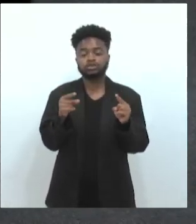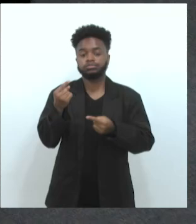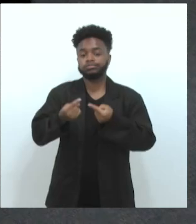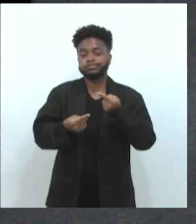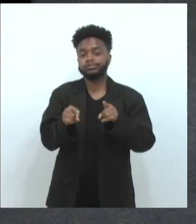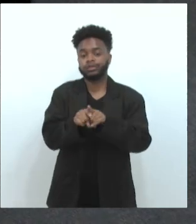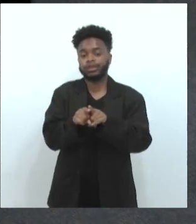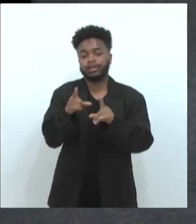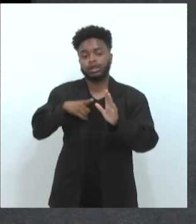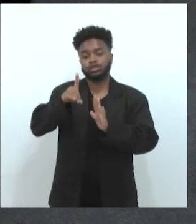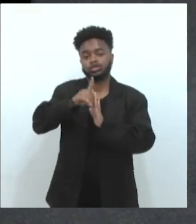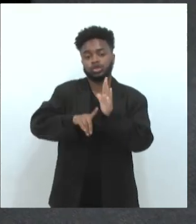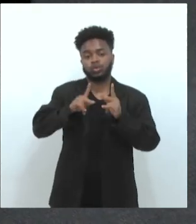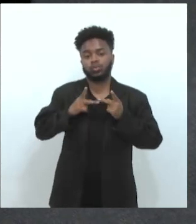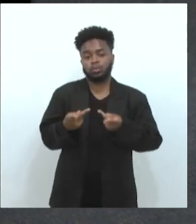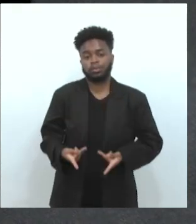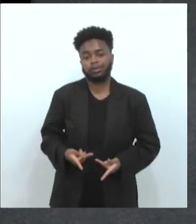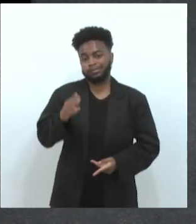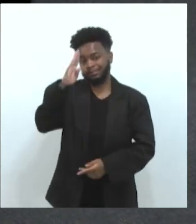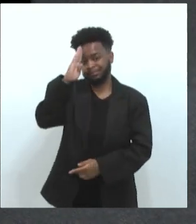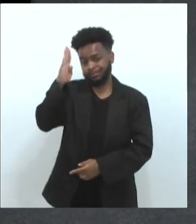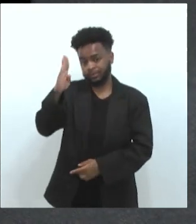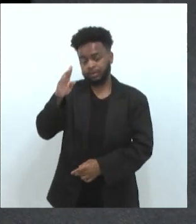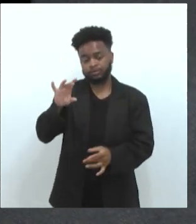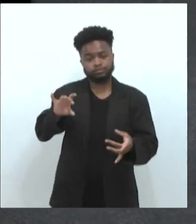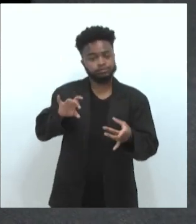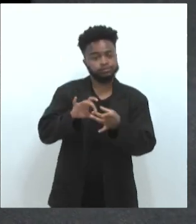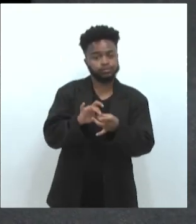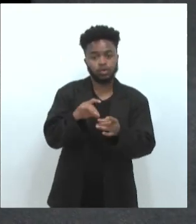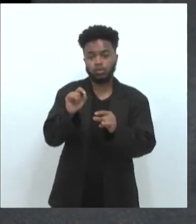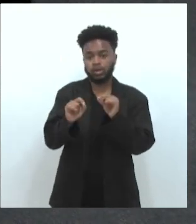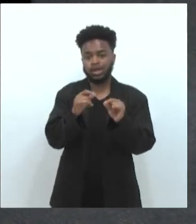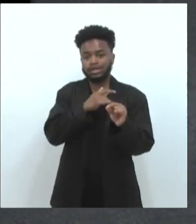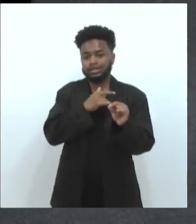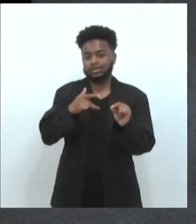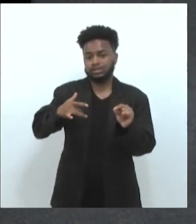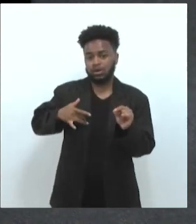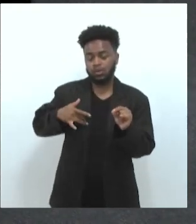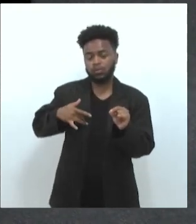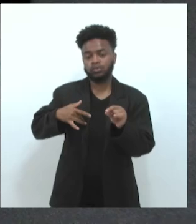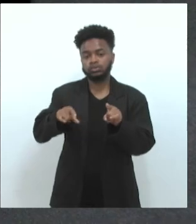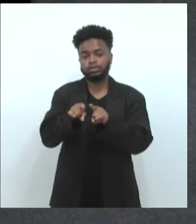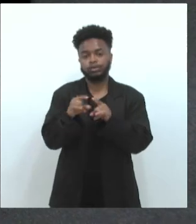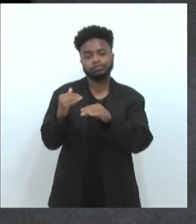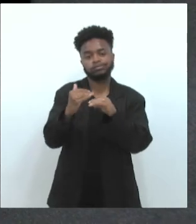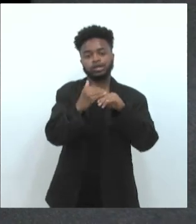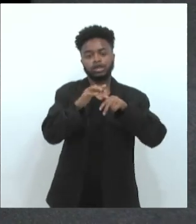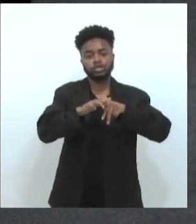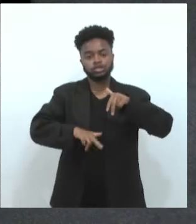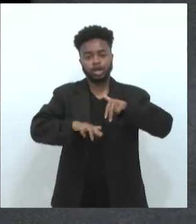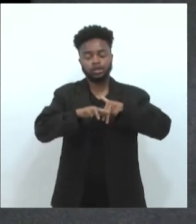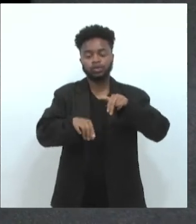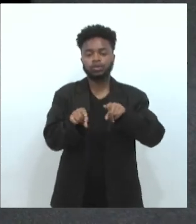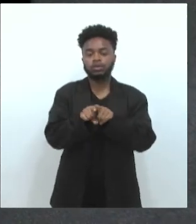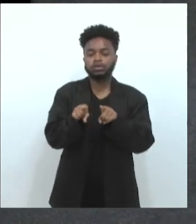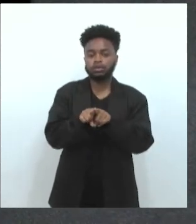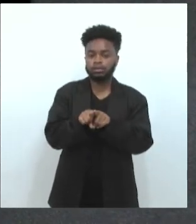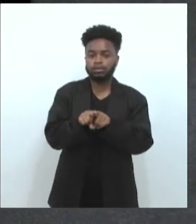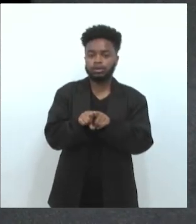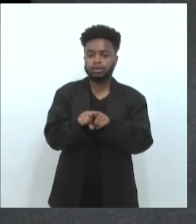um direito humano fundamental diretamente ligada à saúde, à equidade de gênero e também